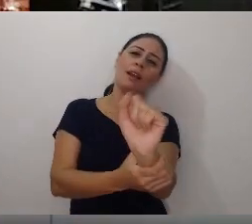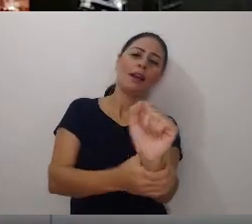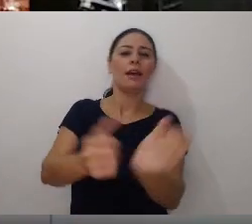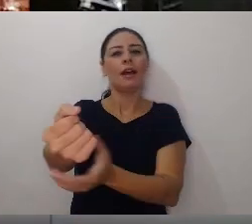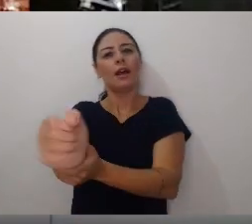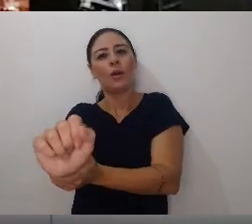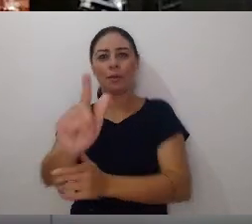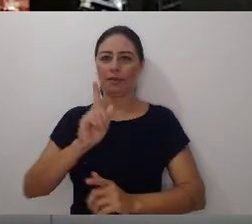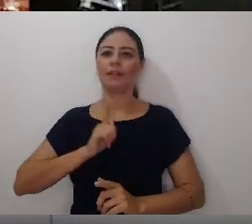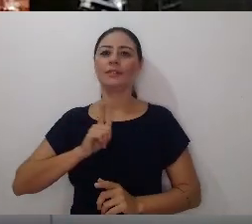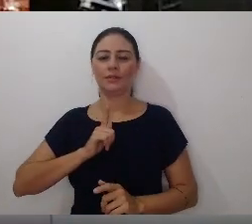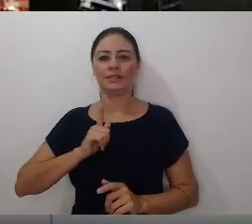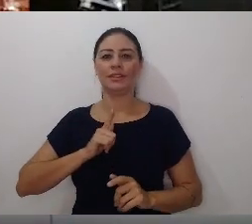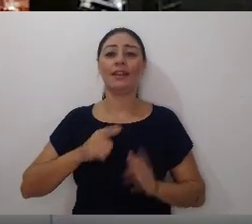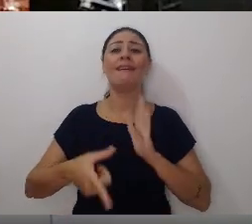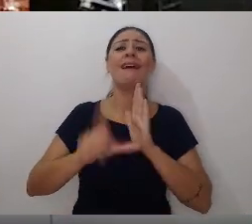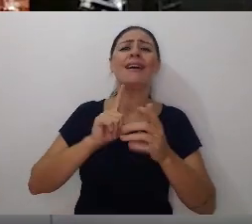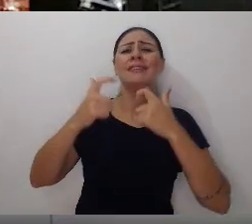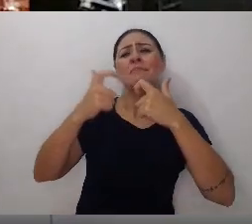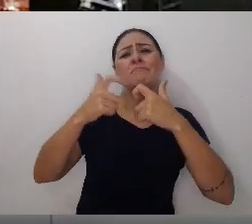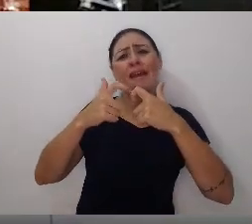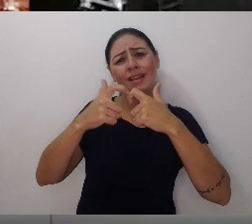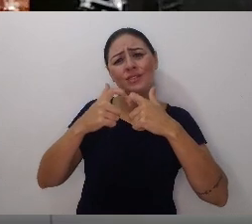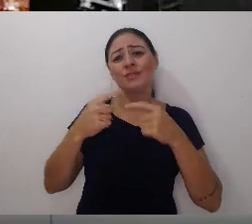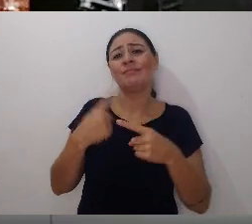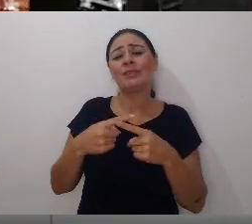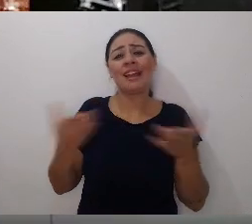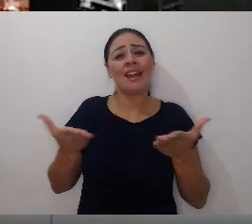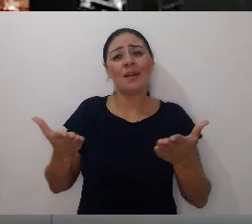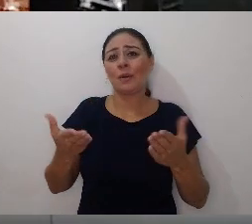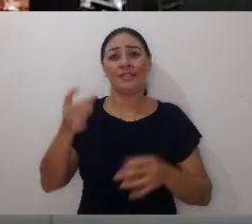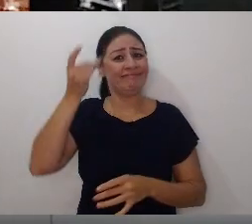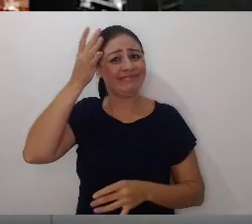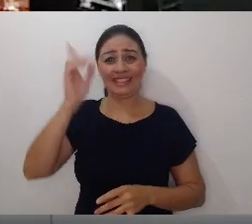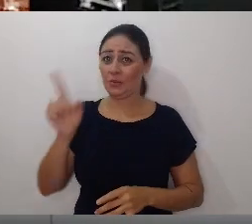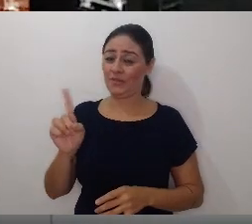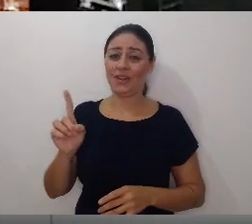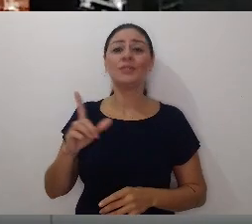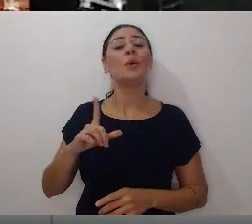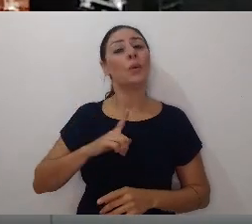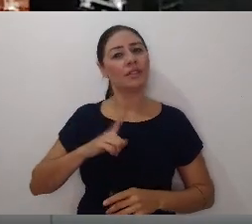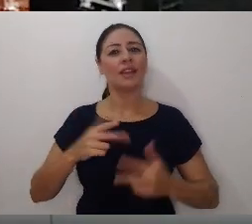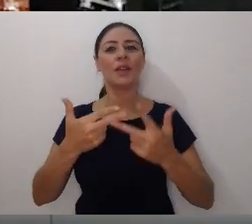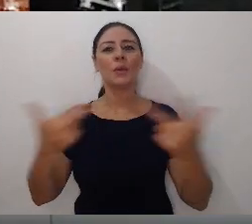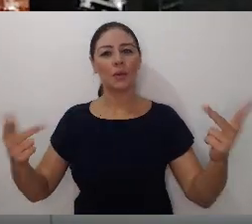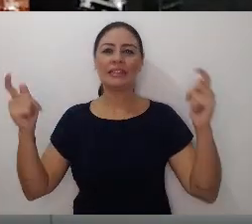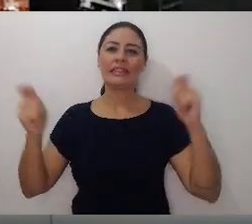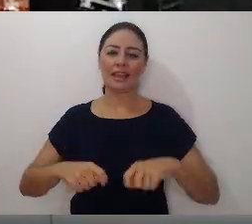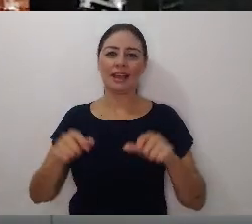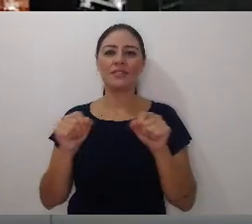dentro. Tem posturas, tem posições, tem alongamentos, tem. Antes de procurar um médico que agora